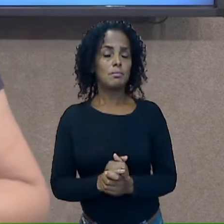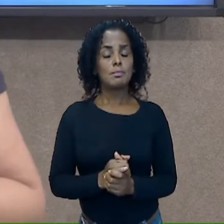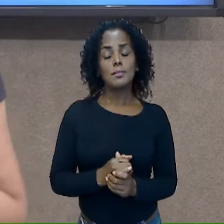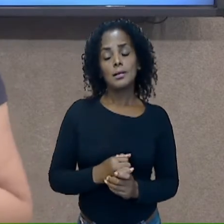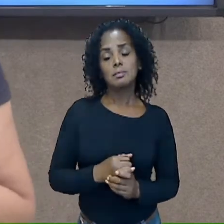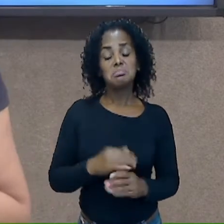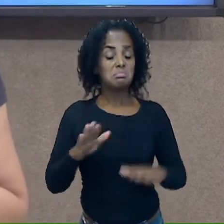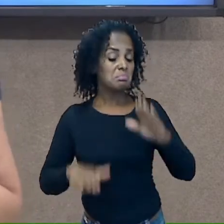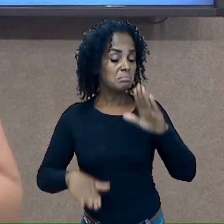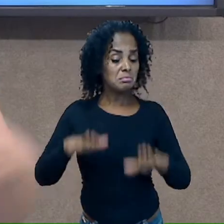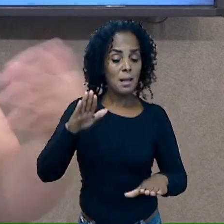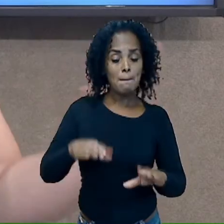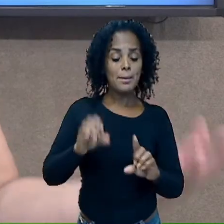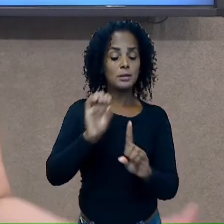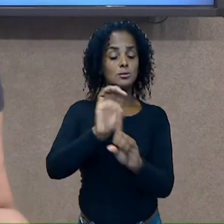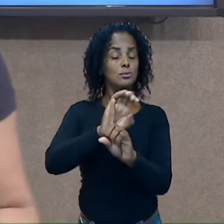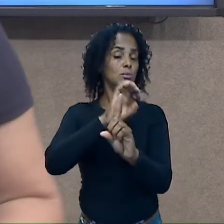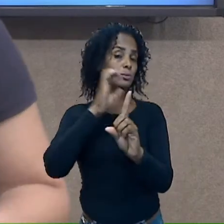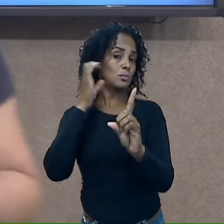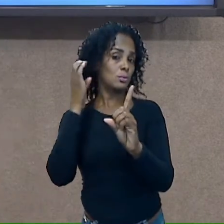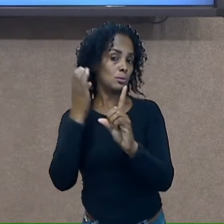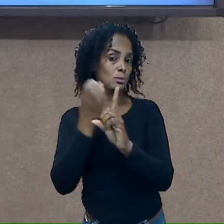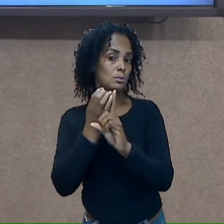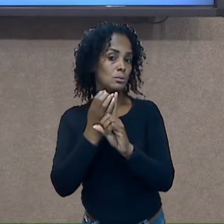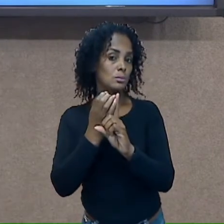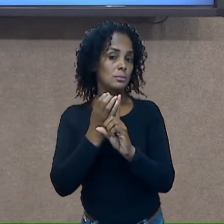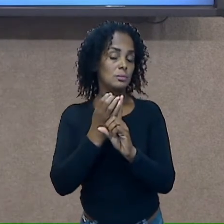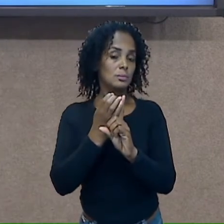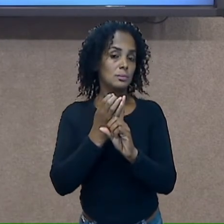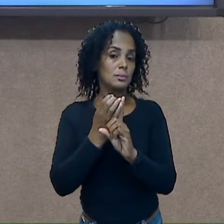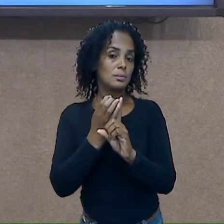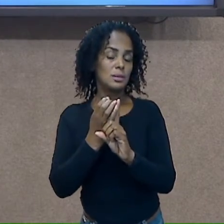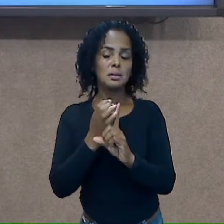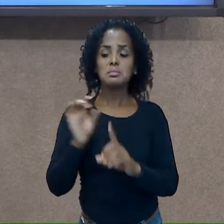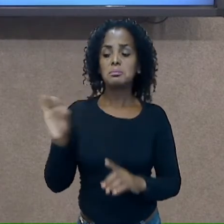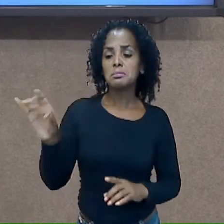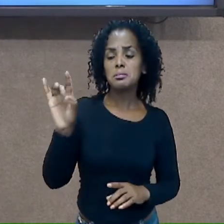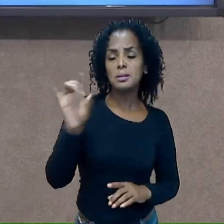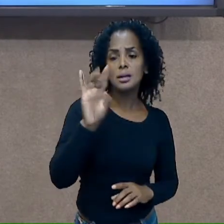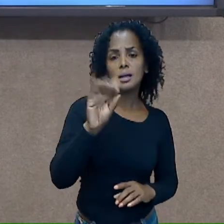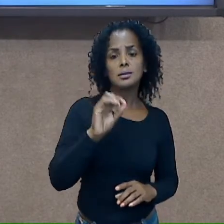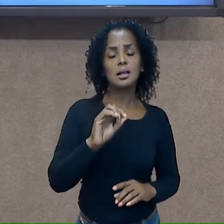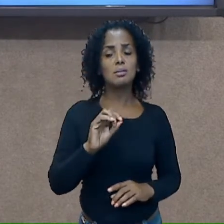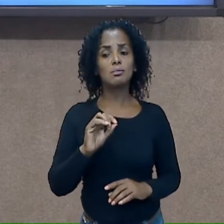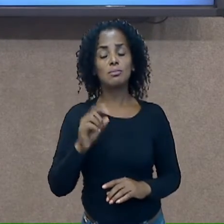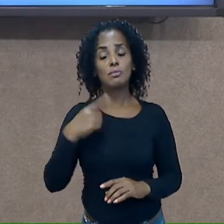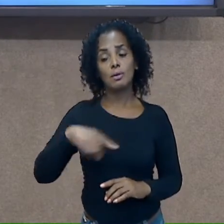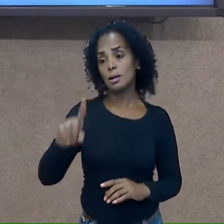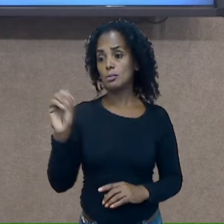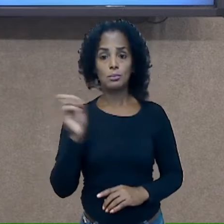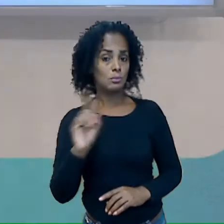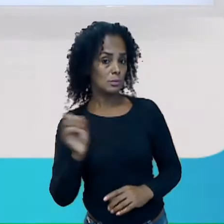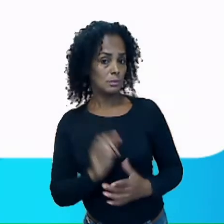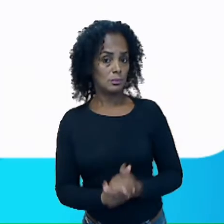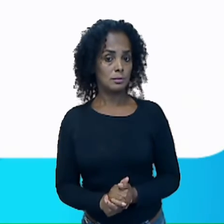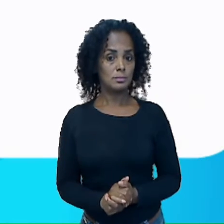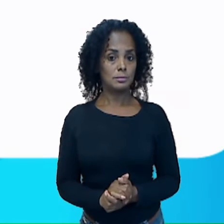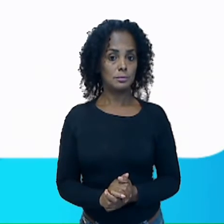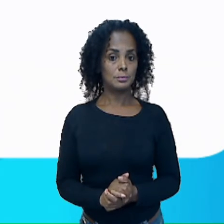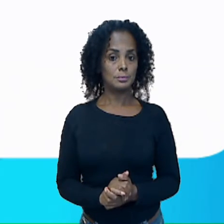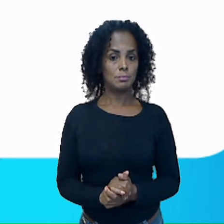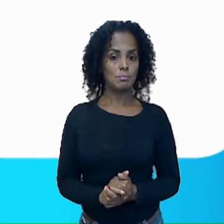está acontecendo naquele espaço ali da tribo, que cada um participa ou não. As